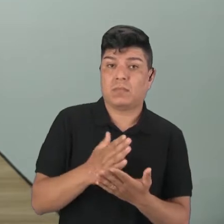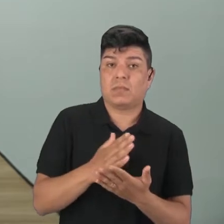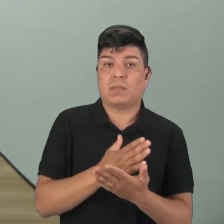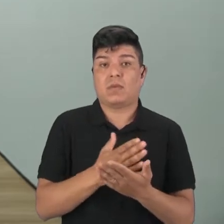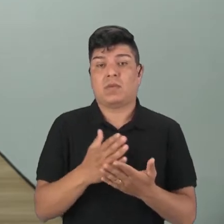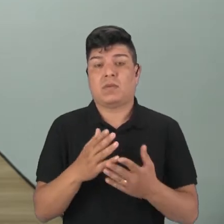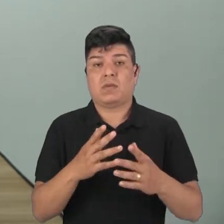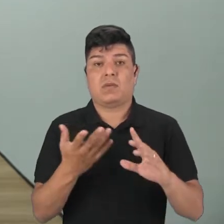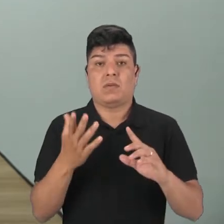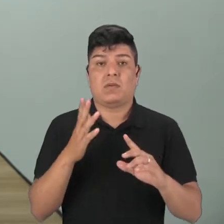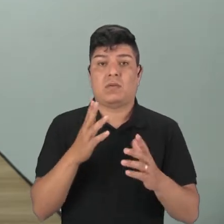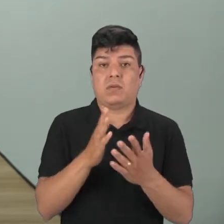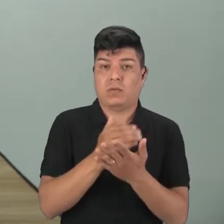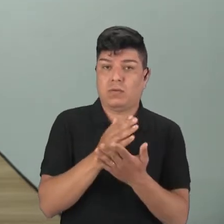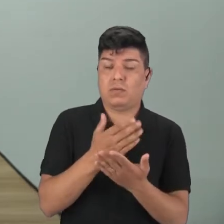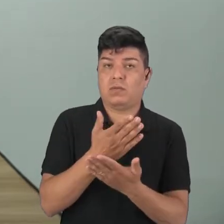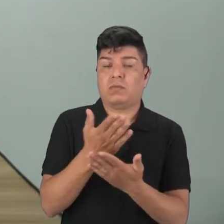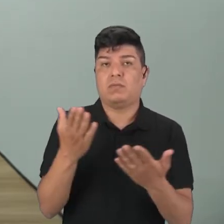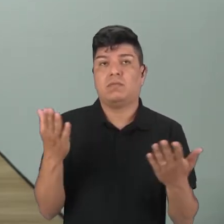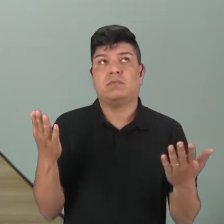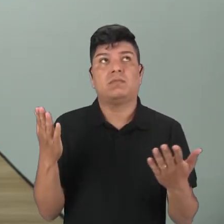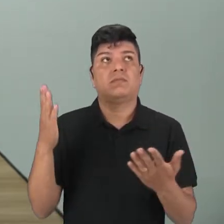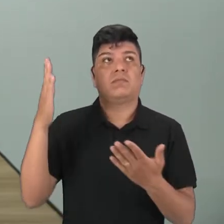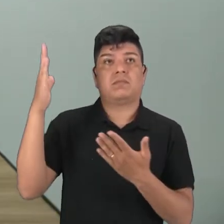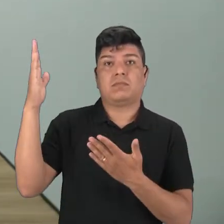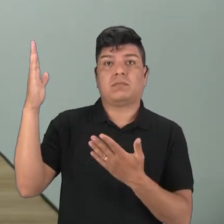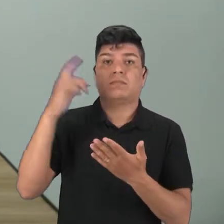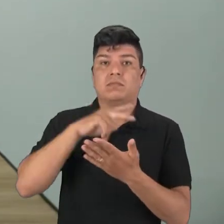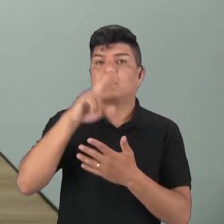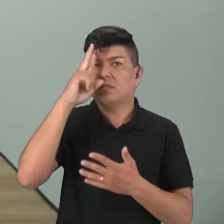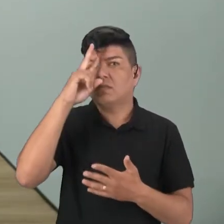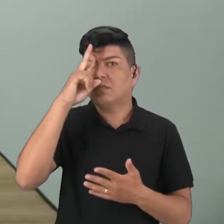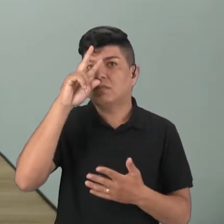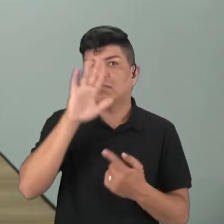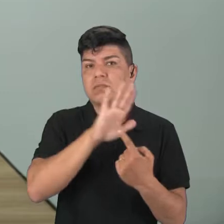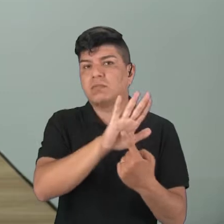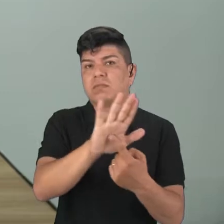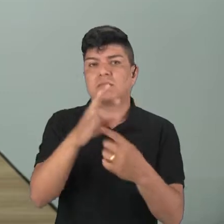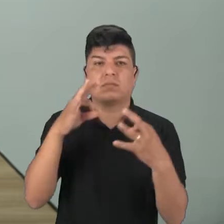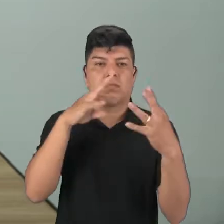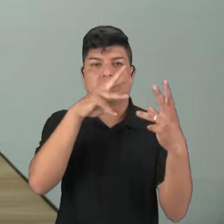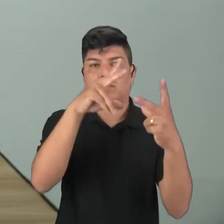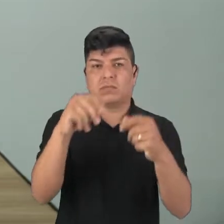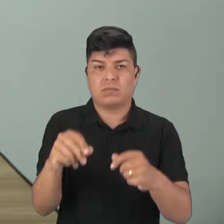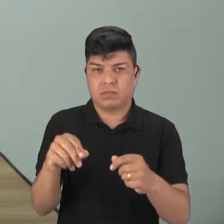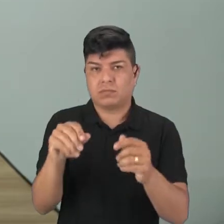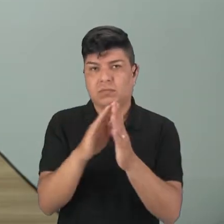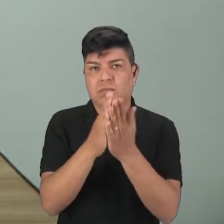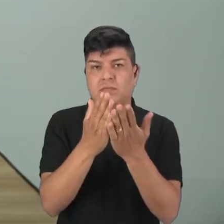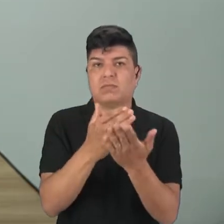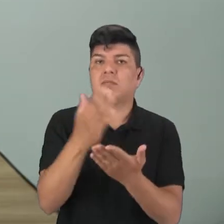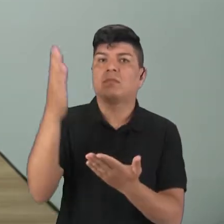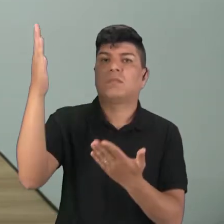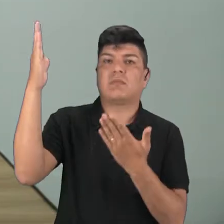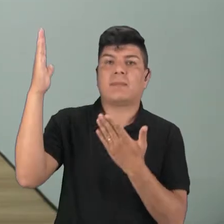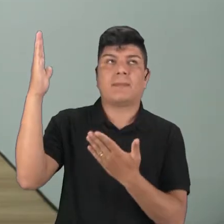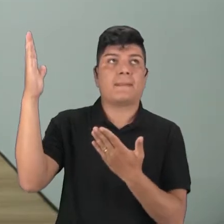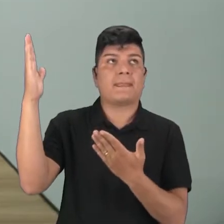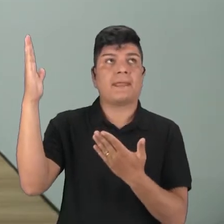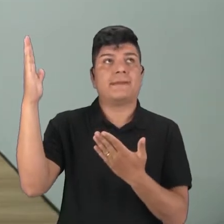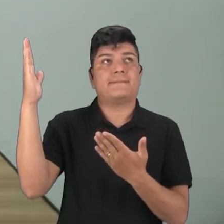gibis, algumas revistinhas, como essas aqui, vocês lembram? Que eu mostrei todas essas revistinhas,